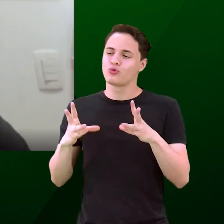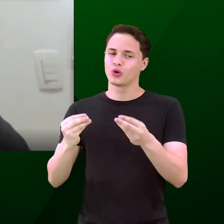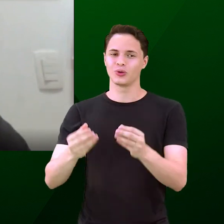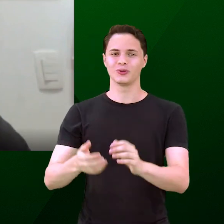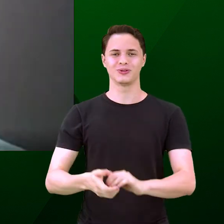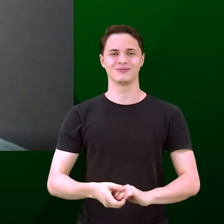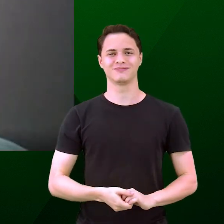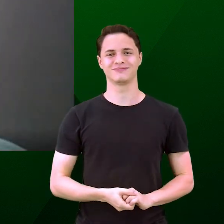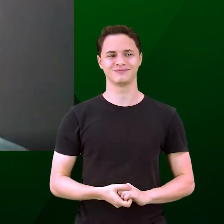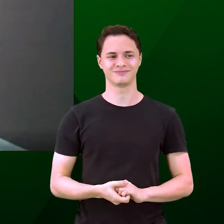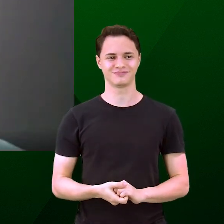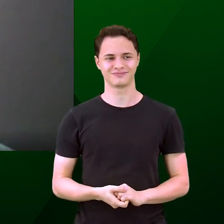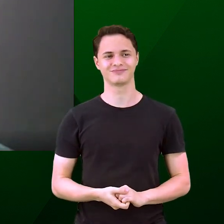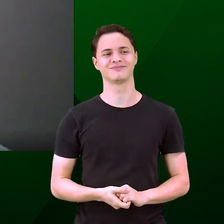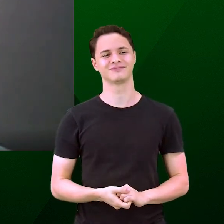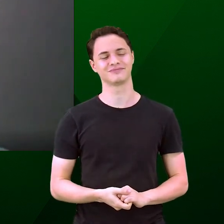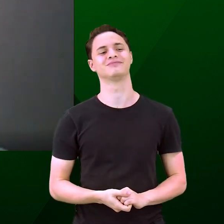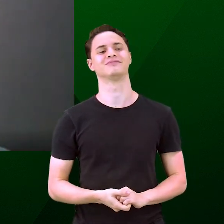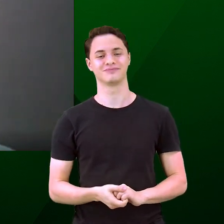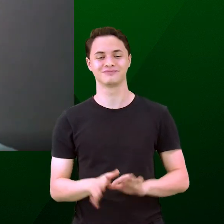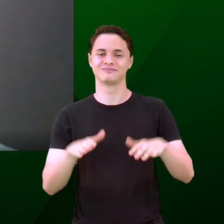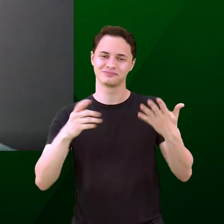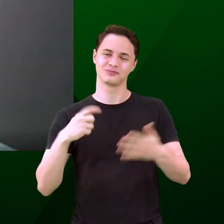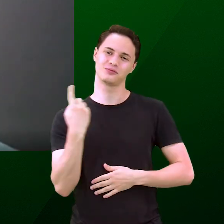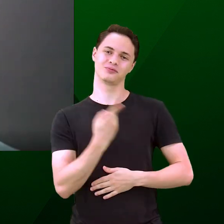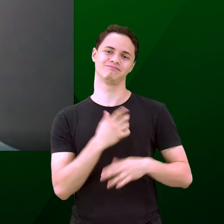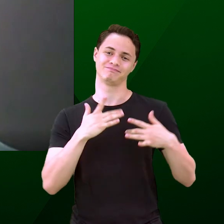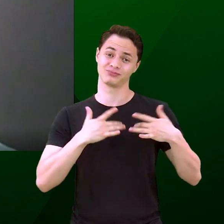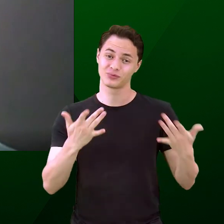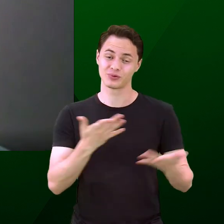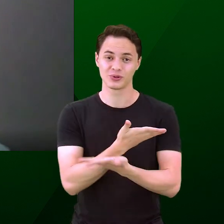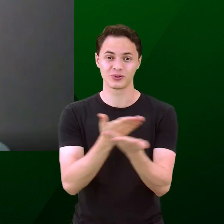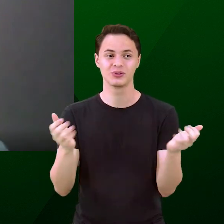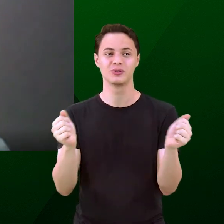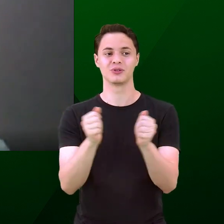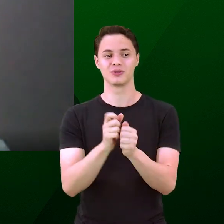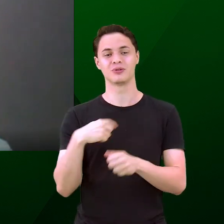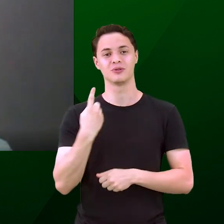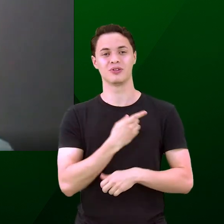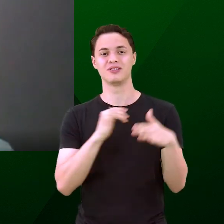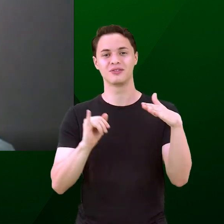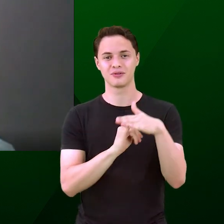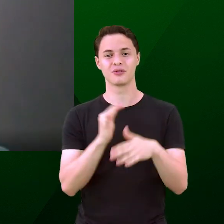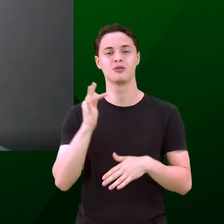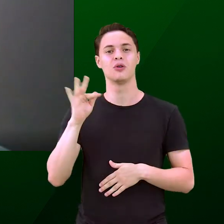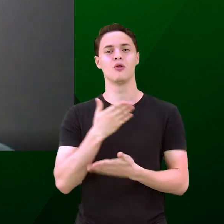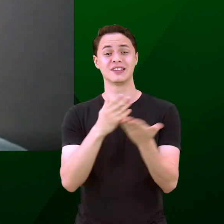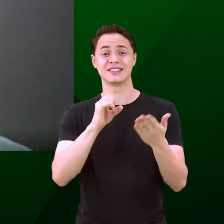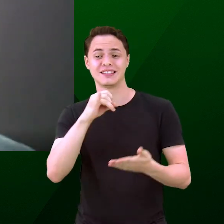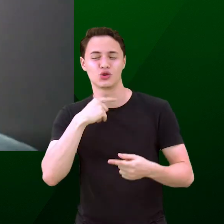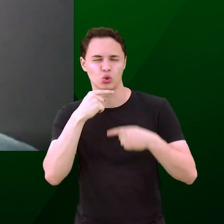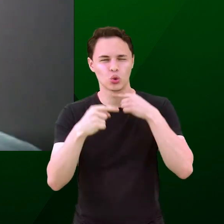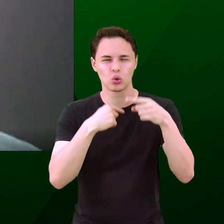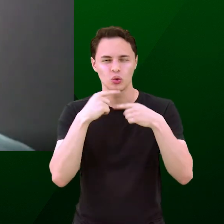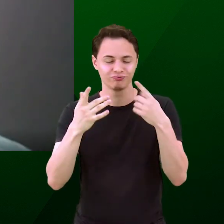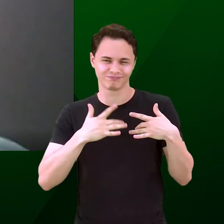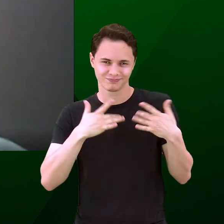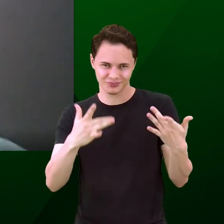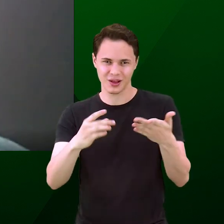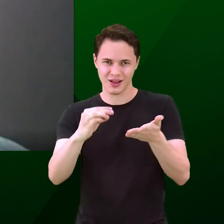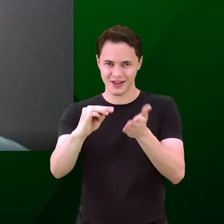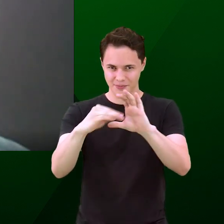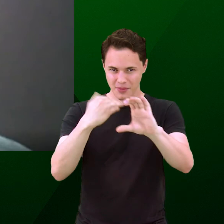que dissipar em algum lugar. Normalmente ela vem no joelho ou no quadril aqui em cima. Diferente de você entrar com a ponta do